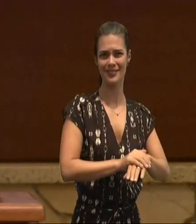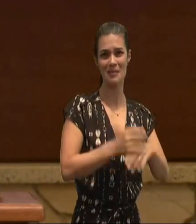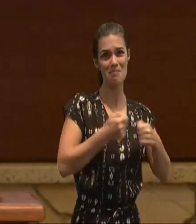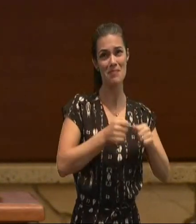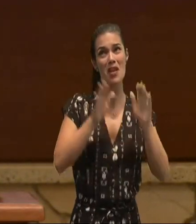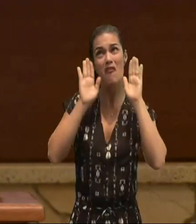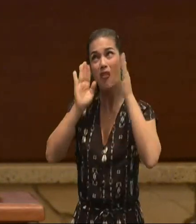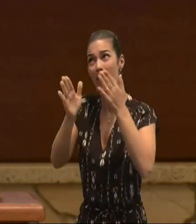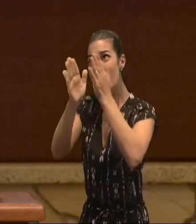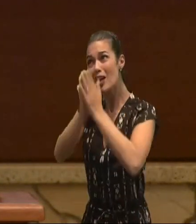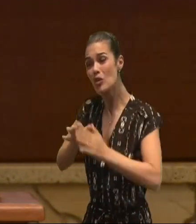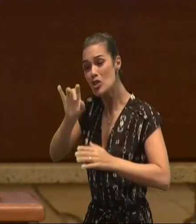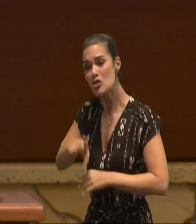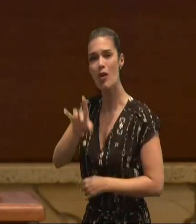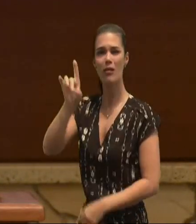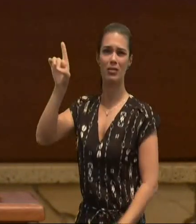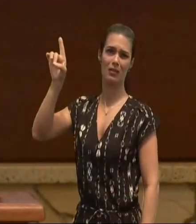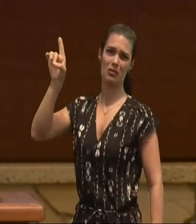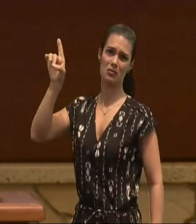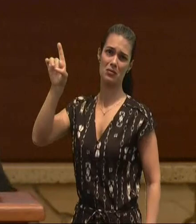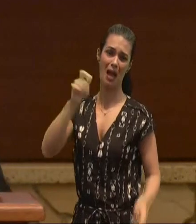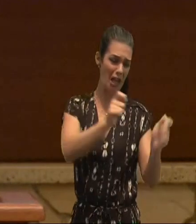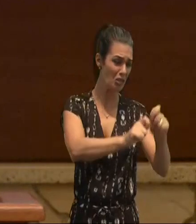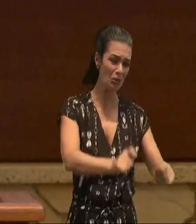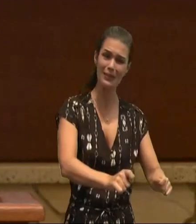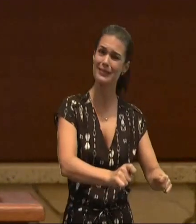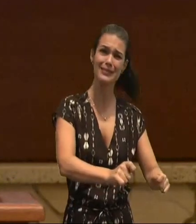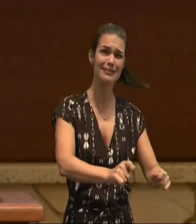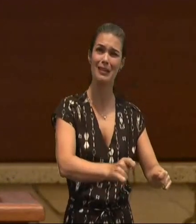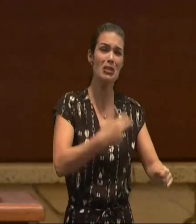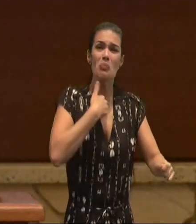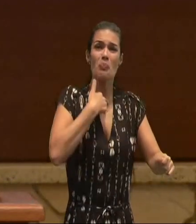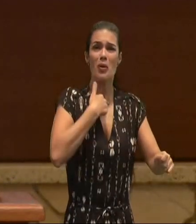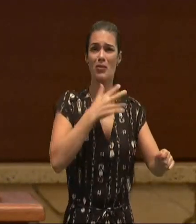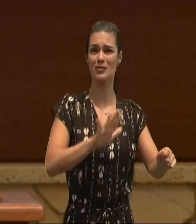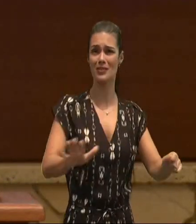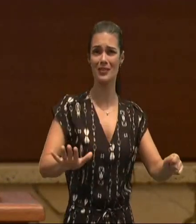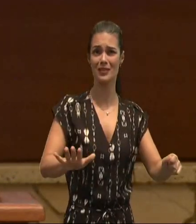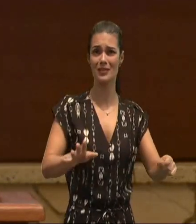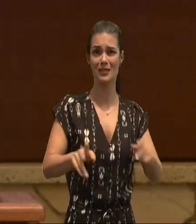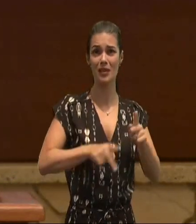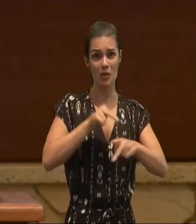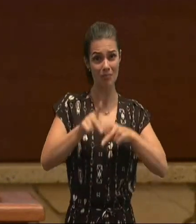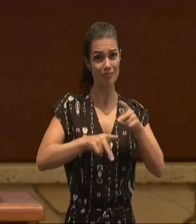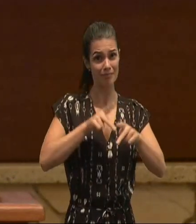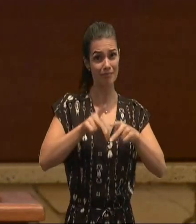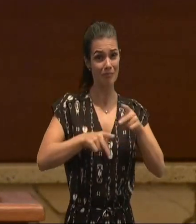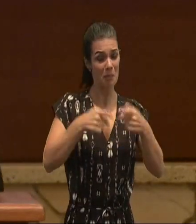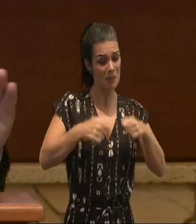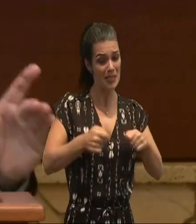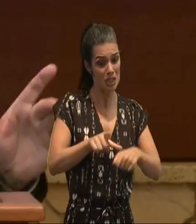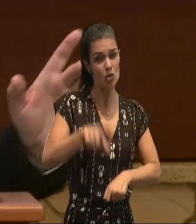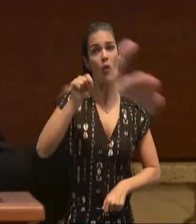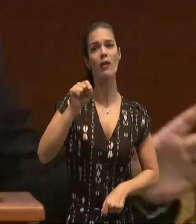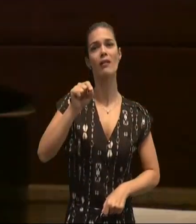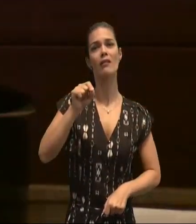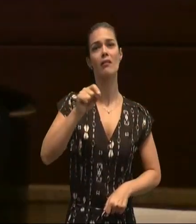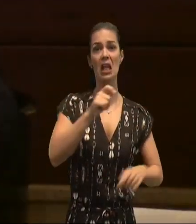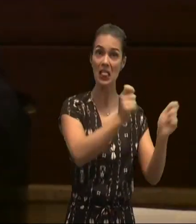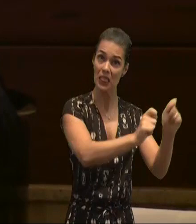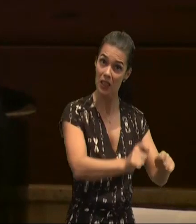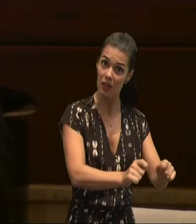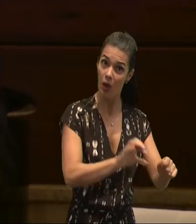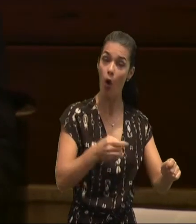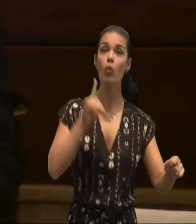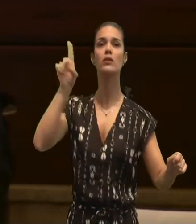Chegou o momento em que Samuel coloca o povo em xeque-mate. Assim como Josué lá atrás colocou o